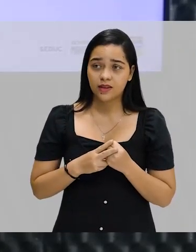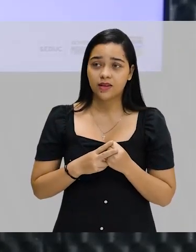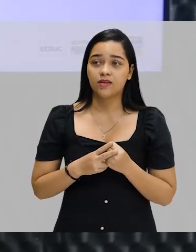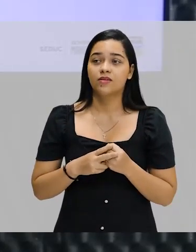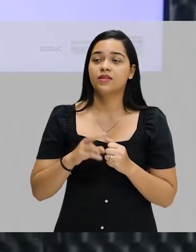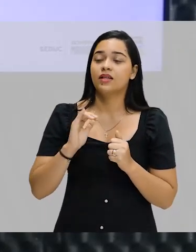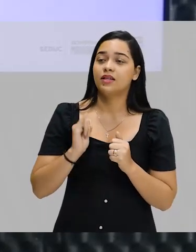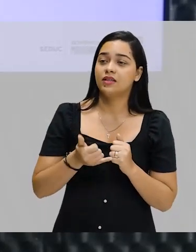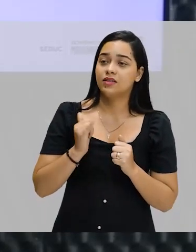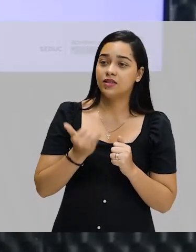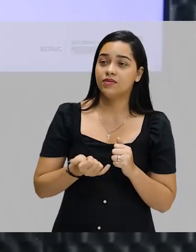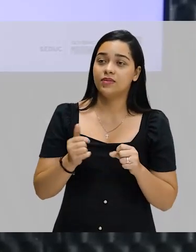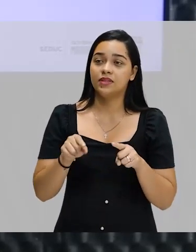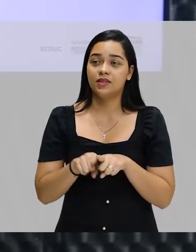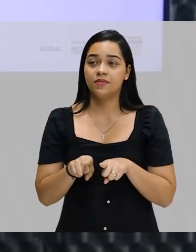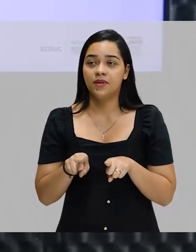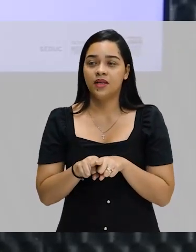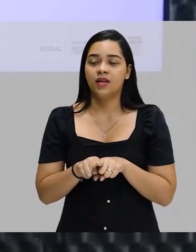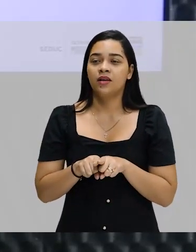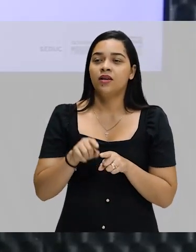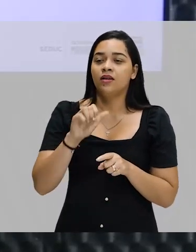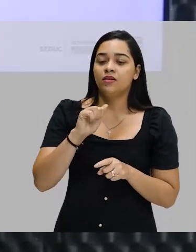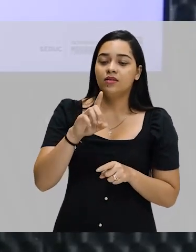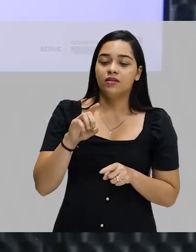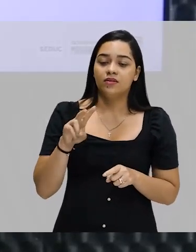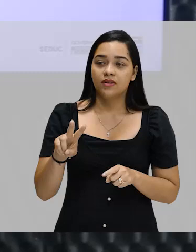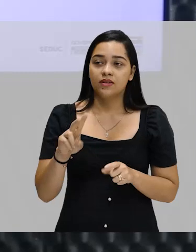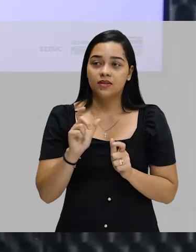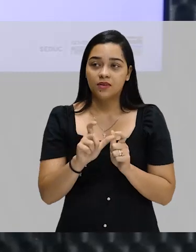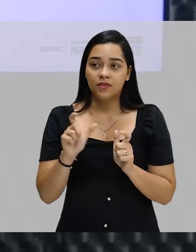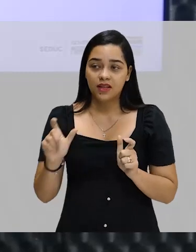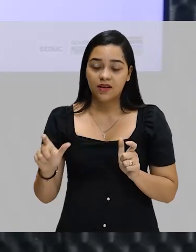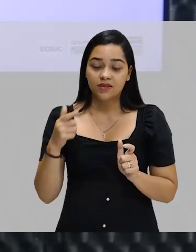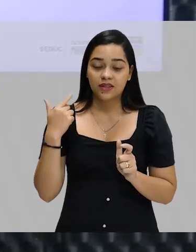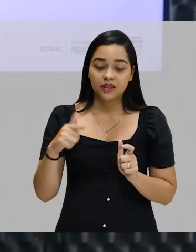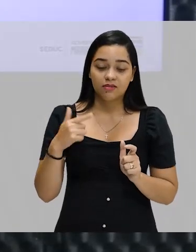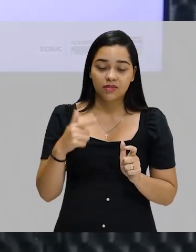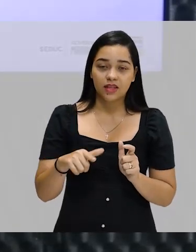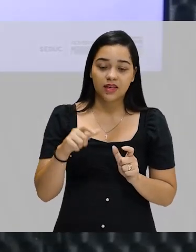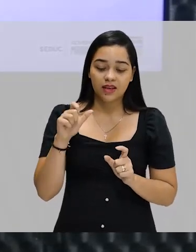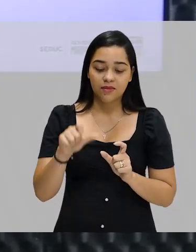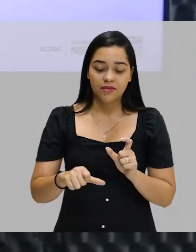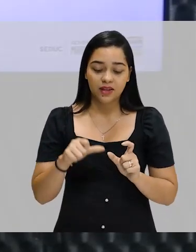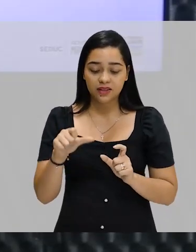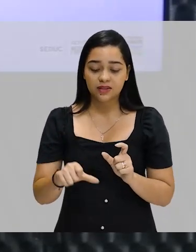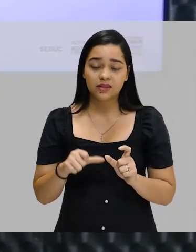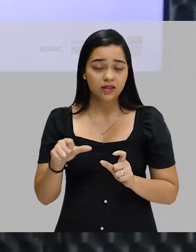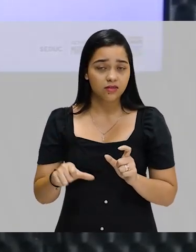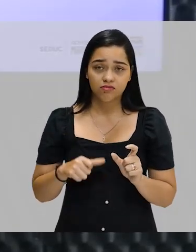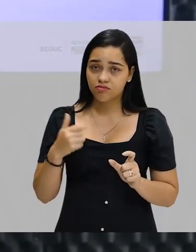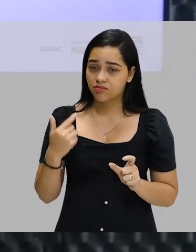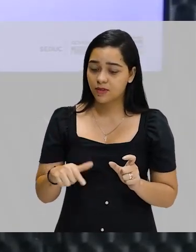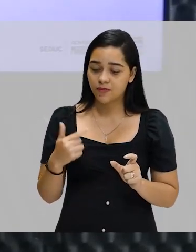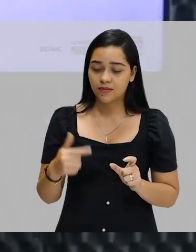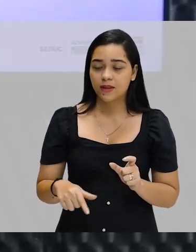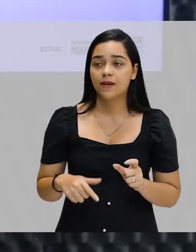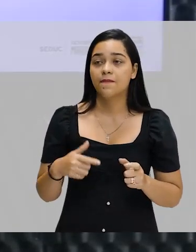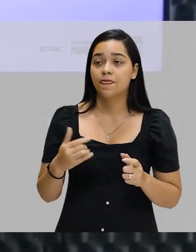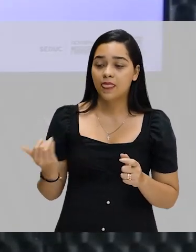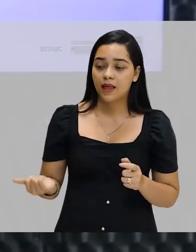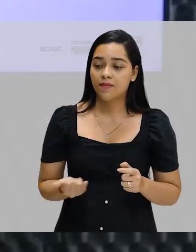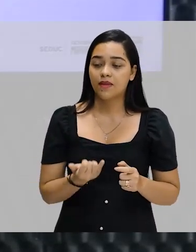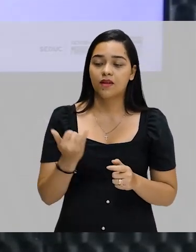dos adjetivos e também dos advérbios. São palavras invariáveis que têm assim uma grande importância